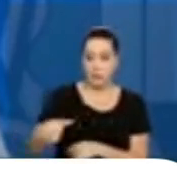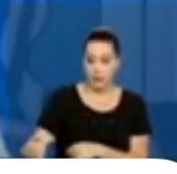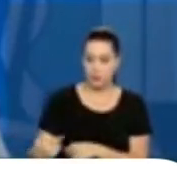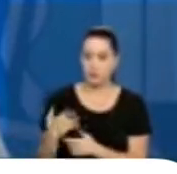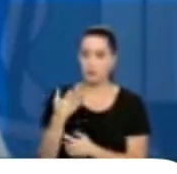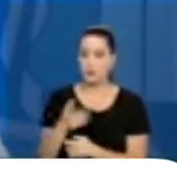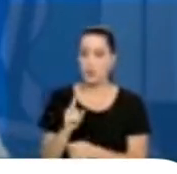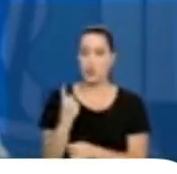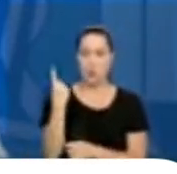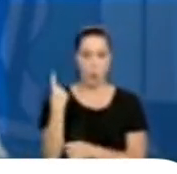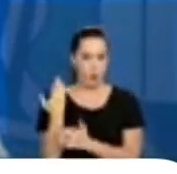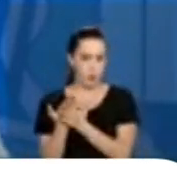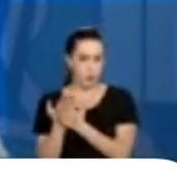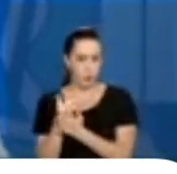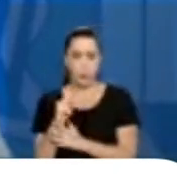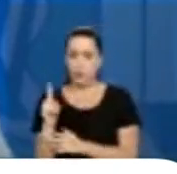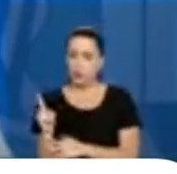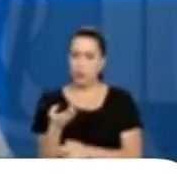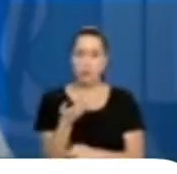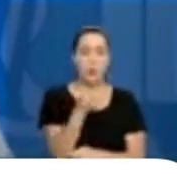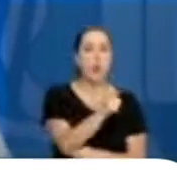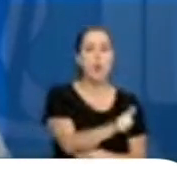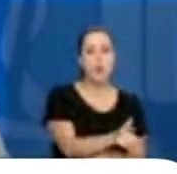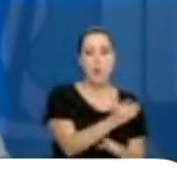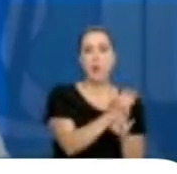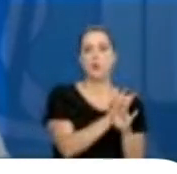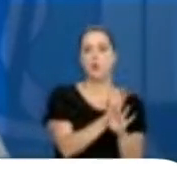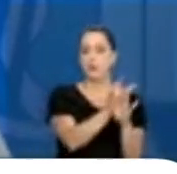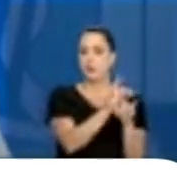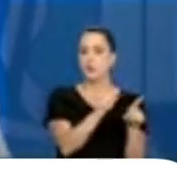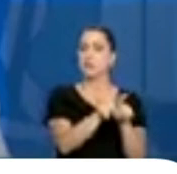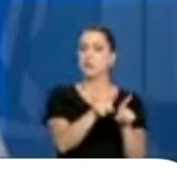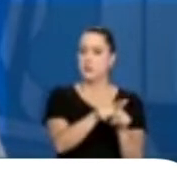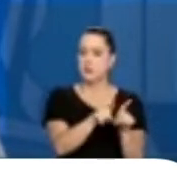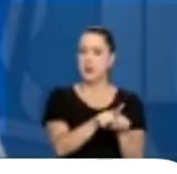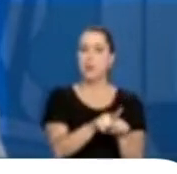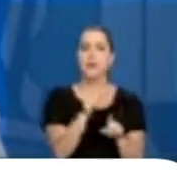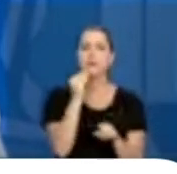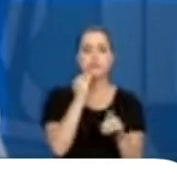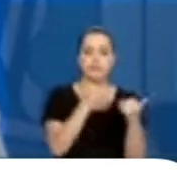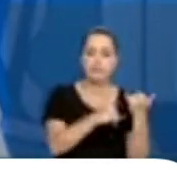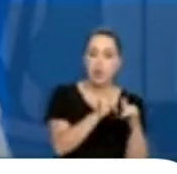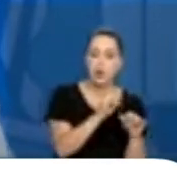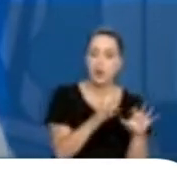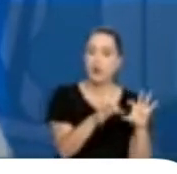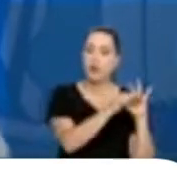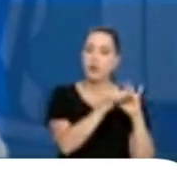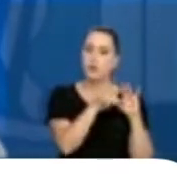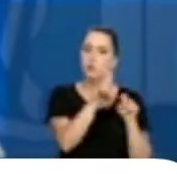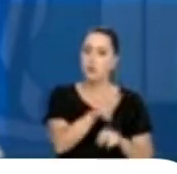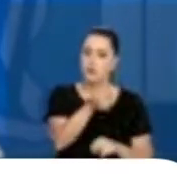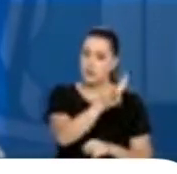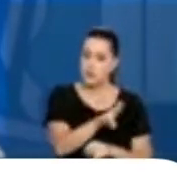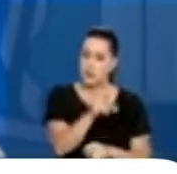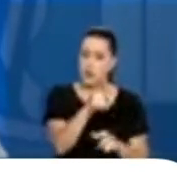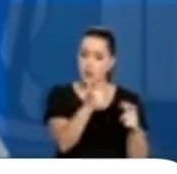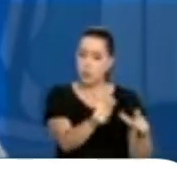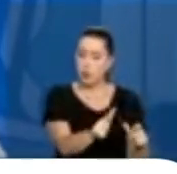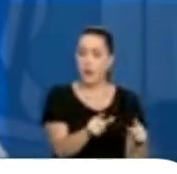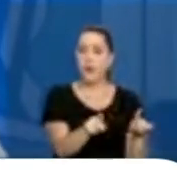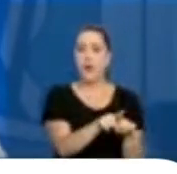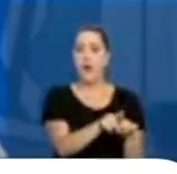vários municípios que estão recebendo os testes, fazendo parcerias com as universidades locais, com institutos de pesquisas